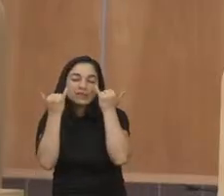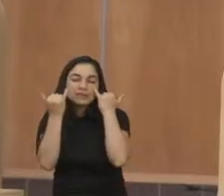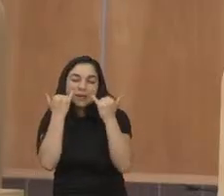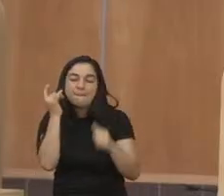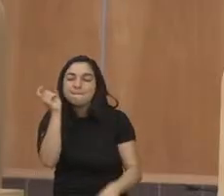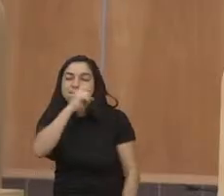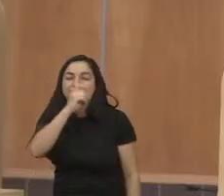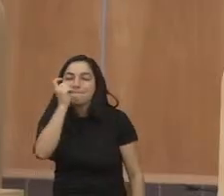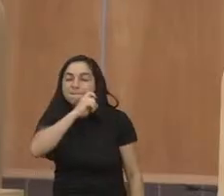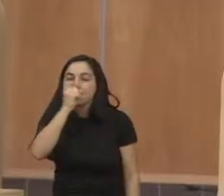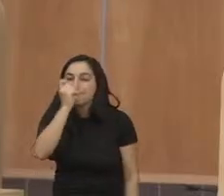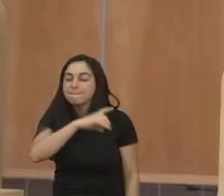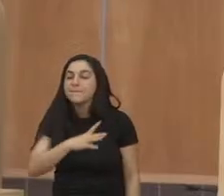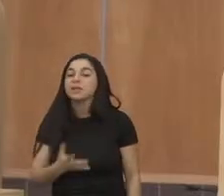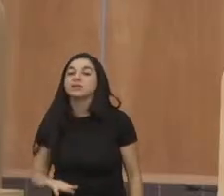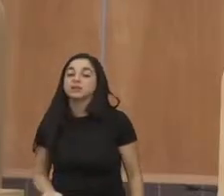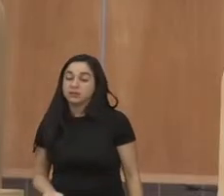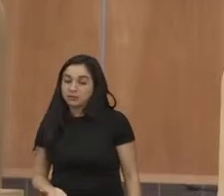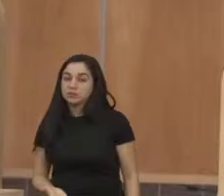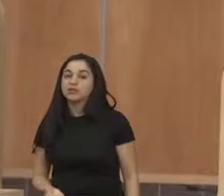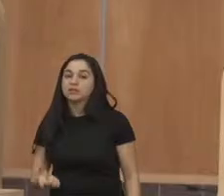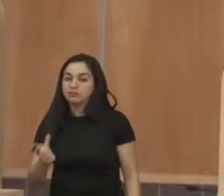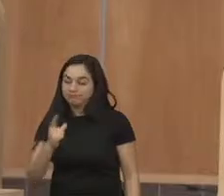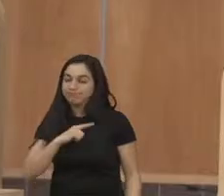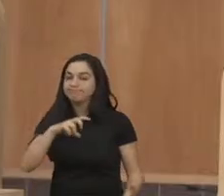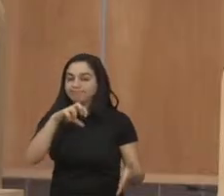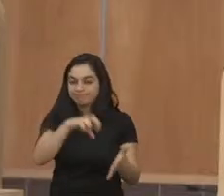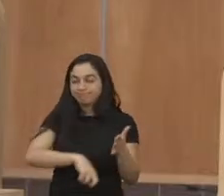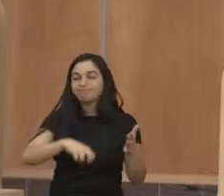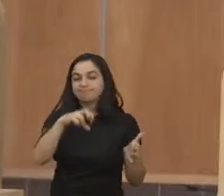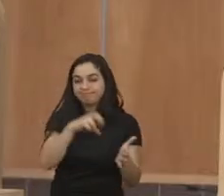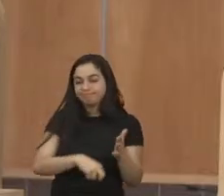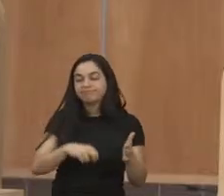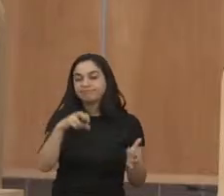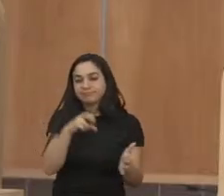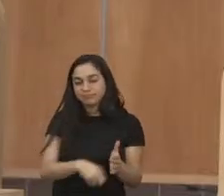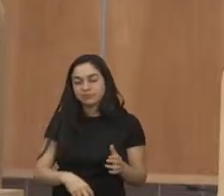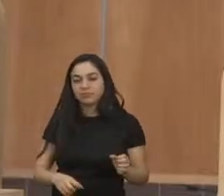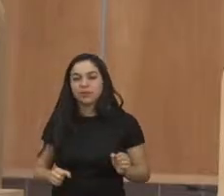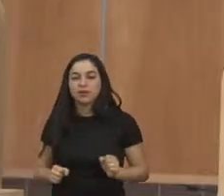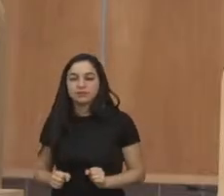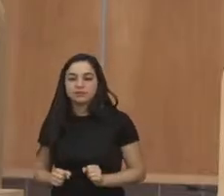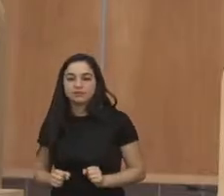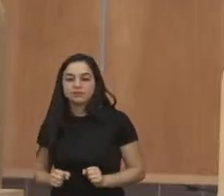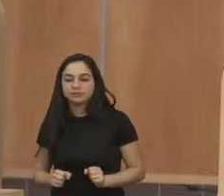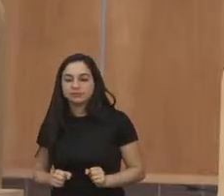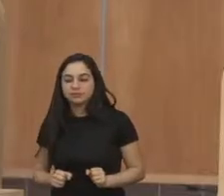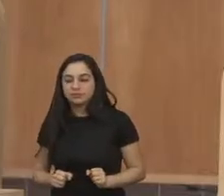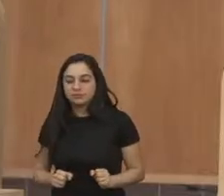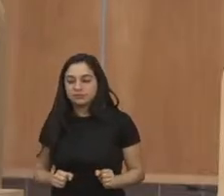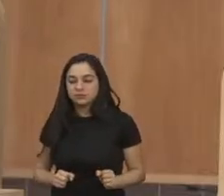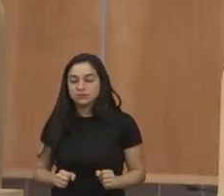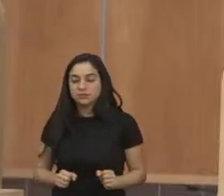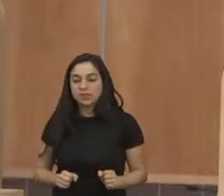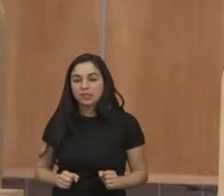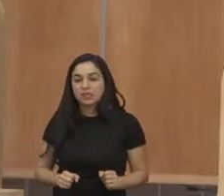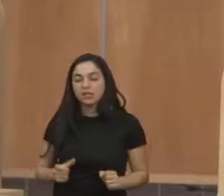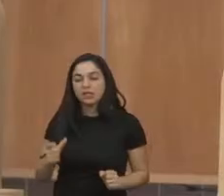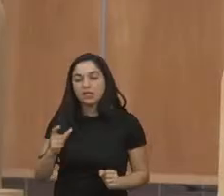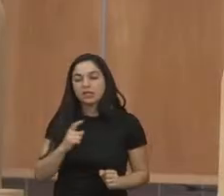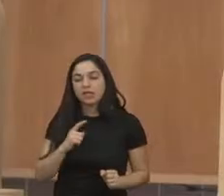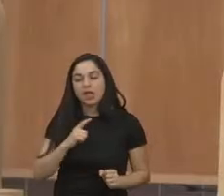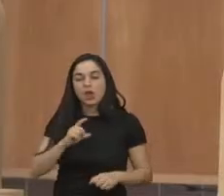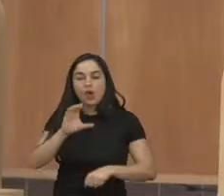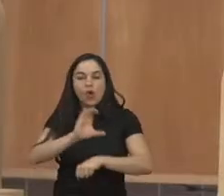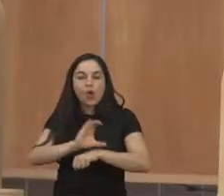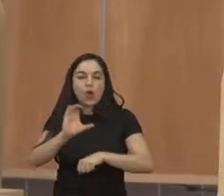responsabilidade do proprietário e do responsável técnico. E, em síntese, a reformulação do Código de Obras